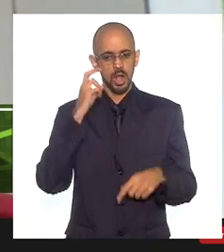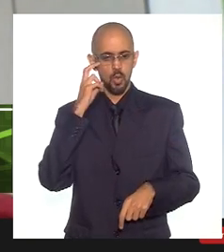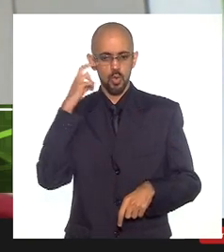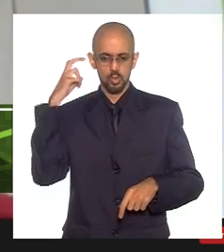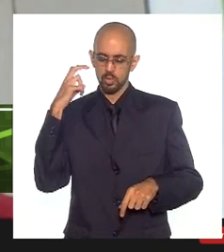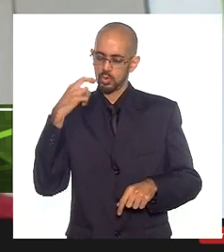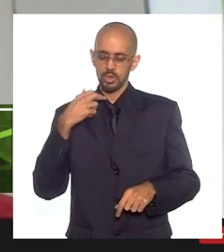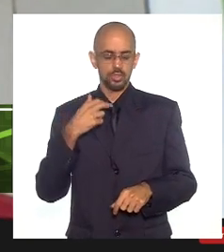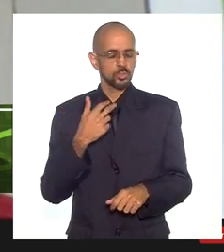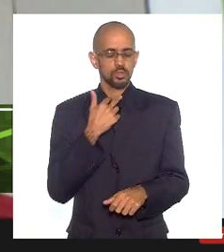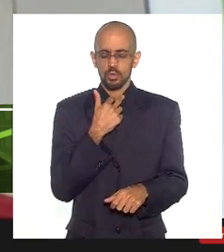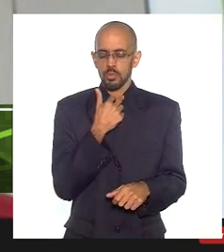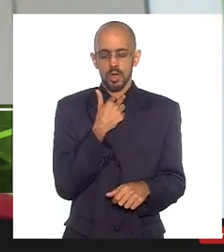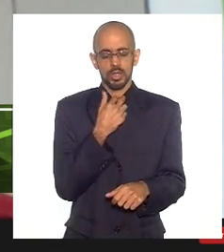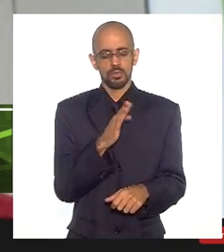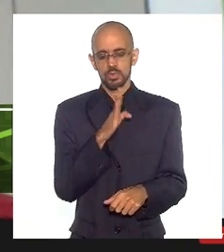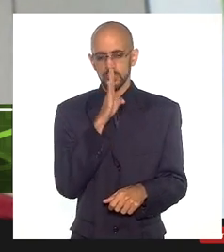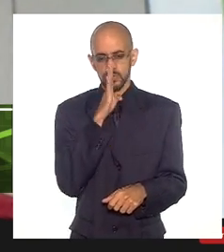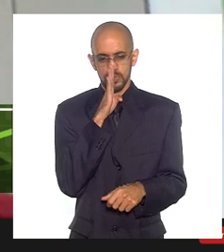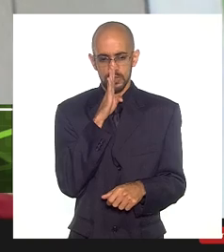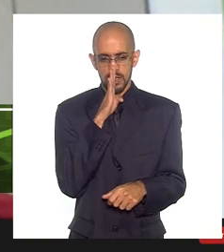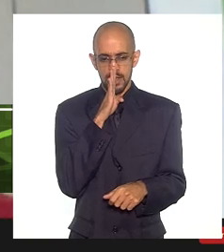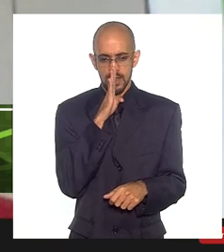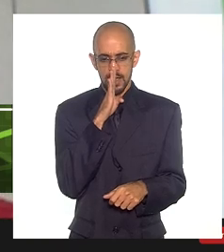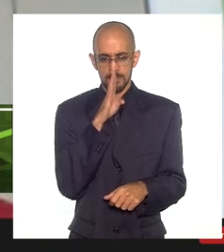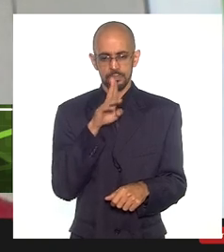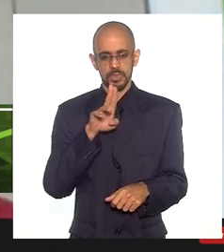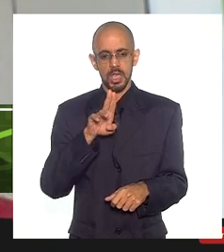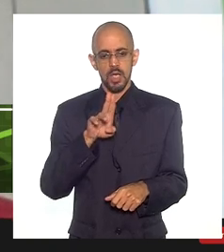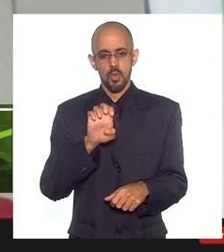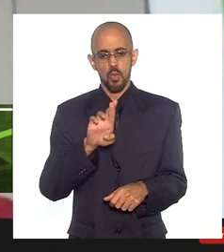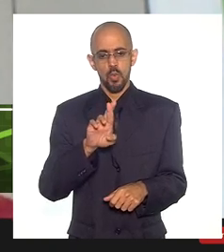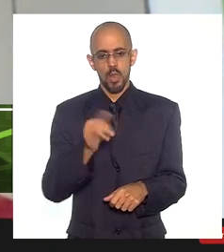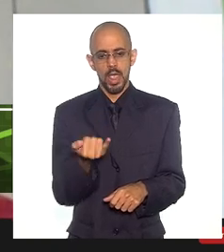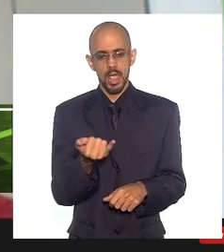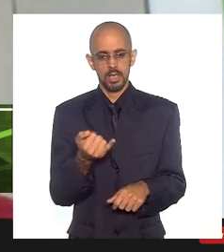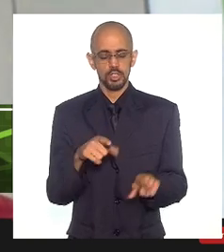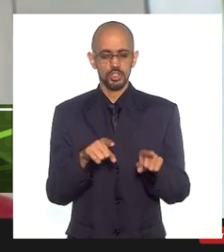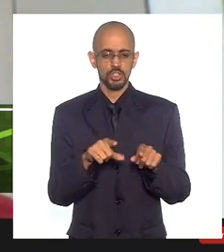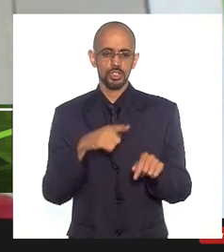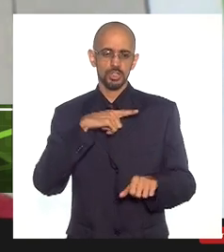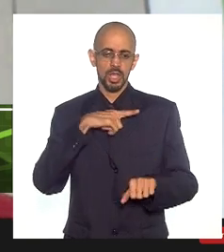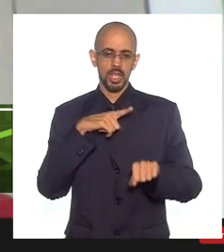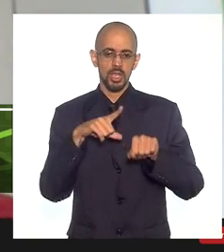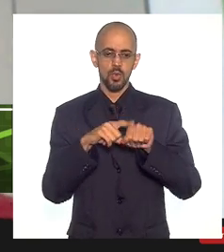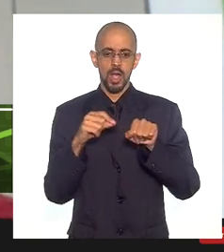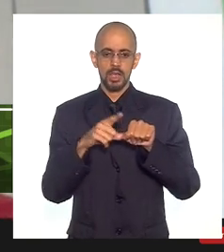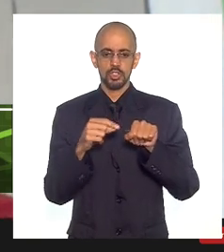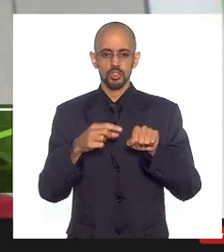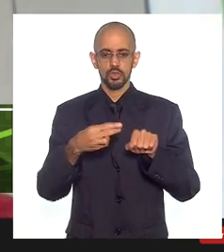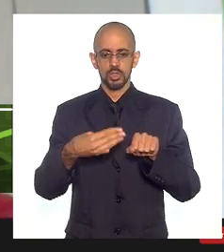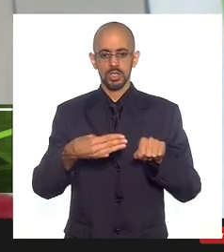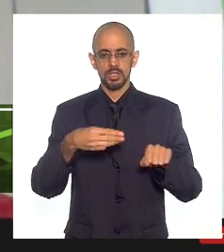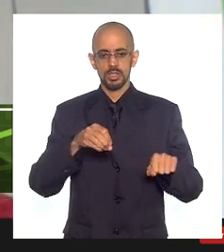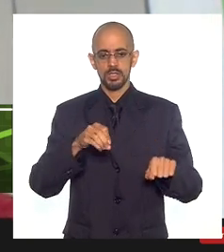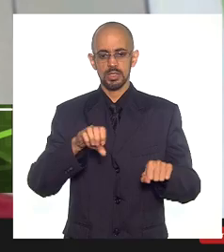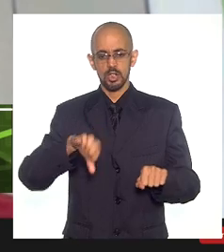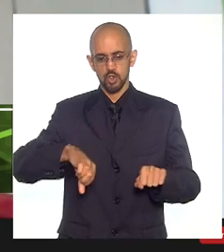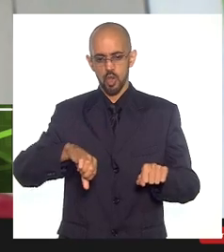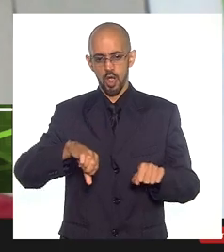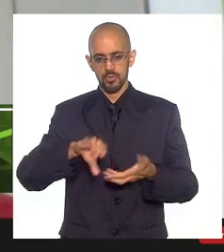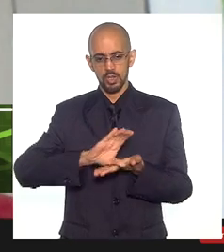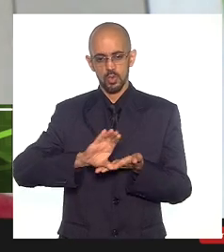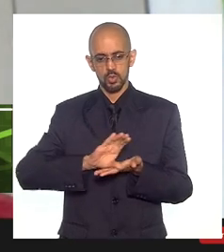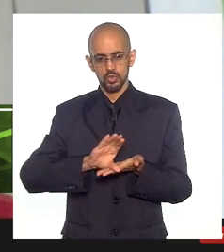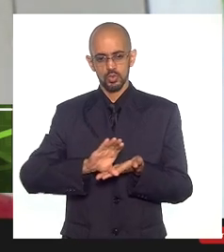posicionar com a UERJ, que está lá no artigo 309 da Constituição do Estado, a